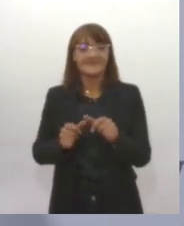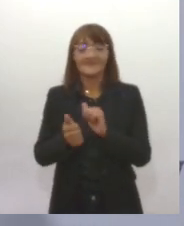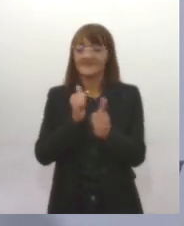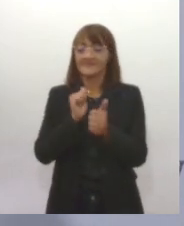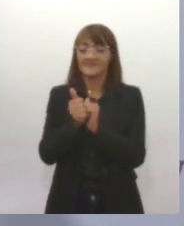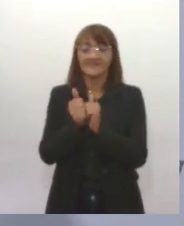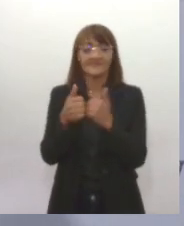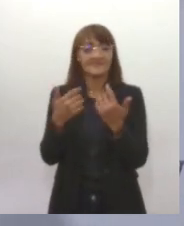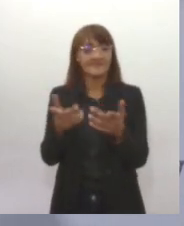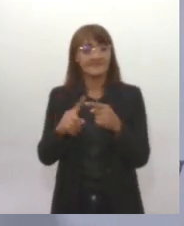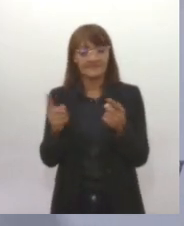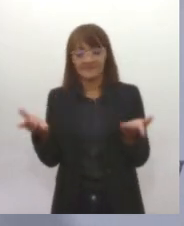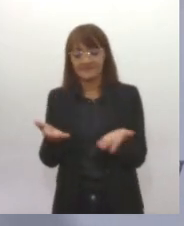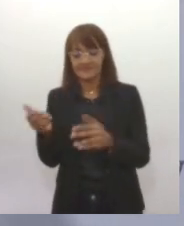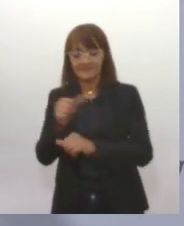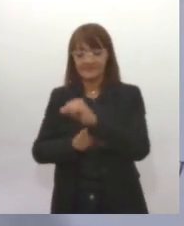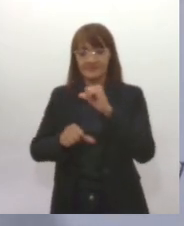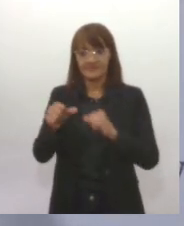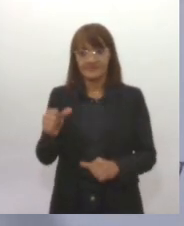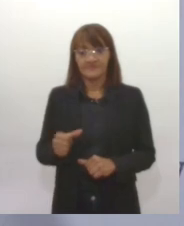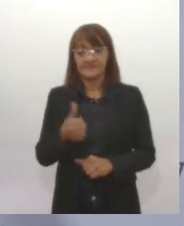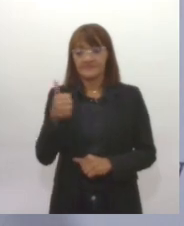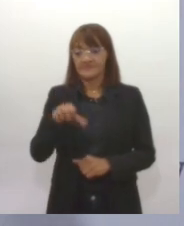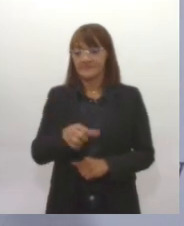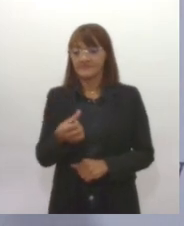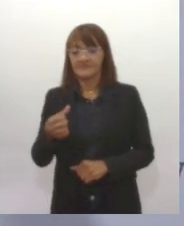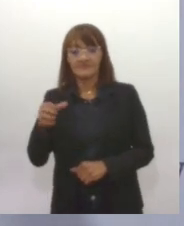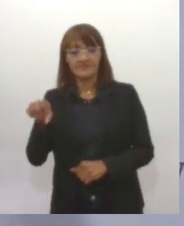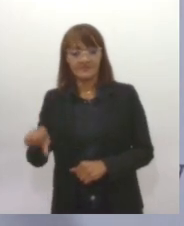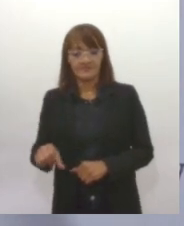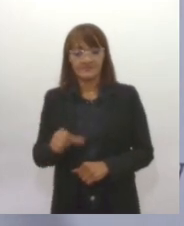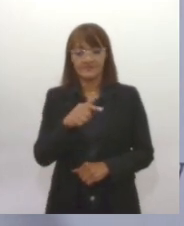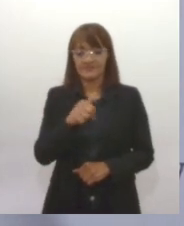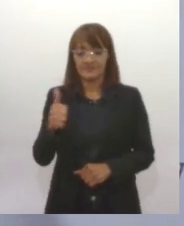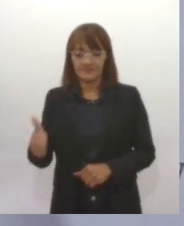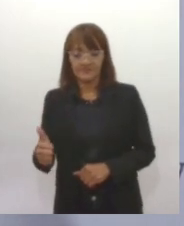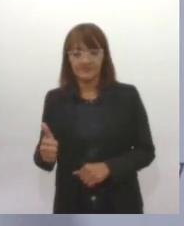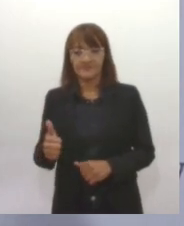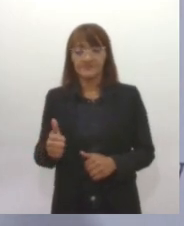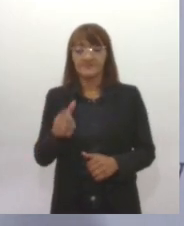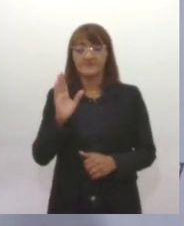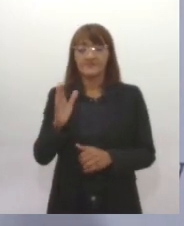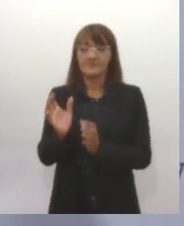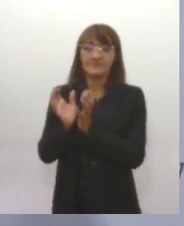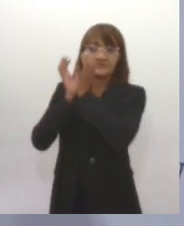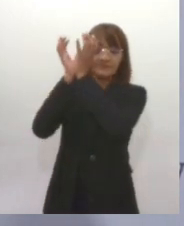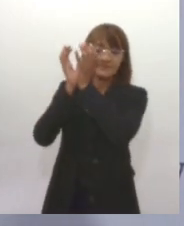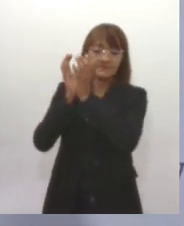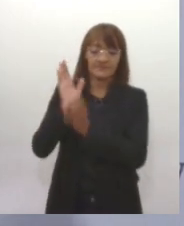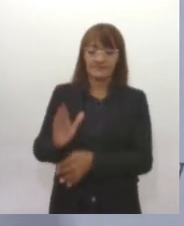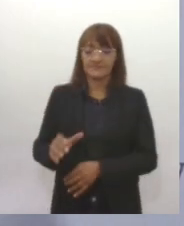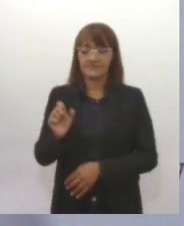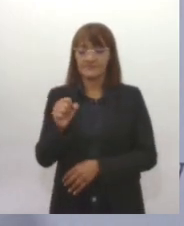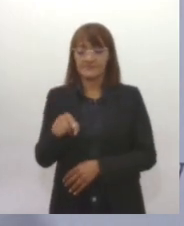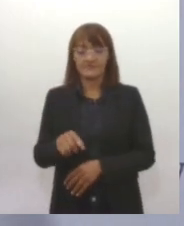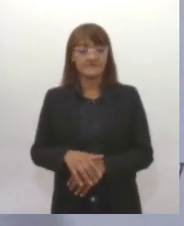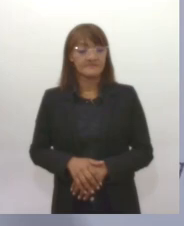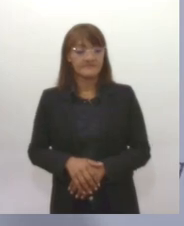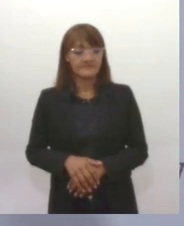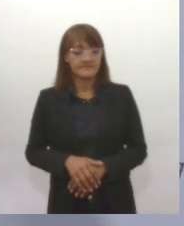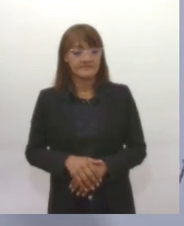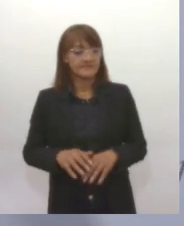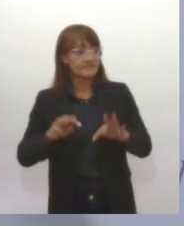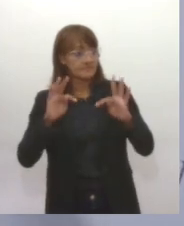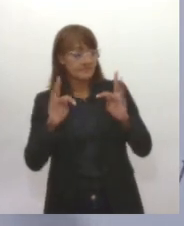69, campeão do Nordeste 71, pentacampeão sergipano, sem dúvida nenhuma, todas as homenagens. E por isso que a gente